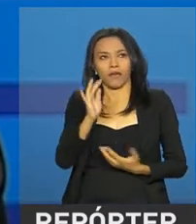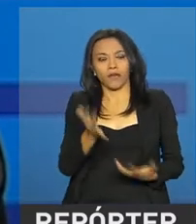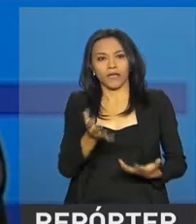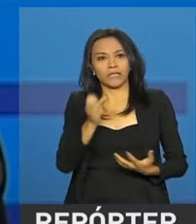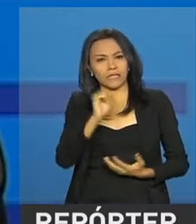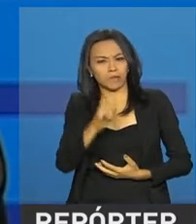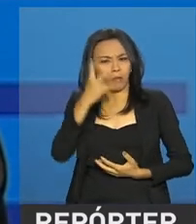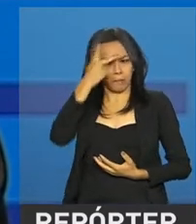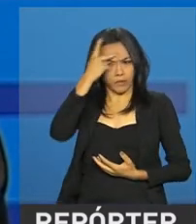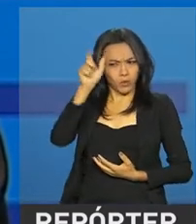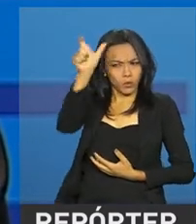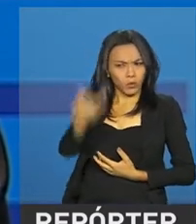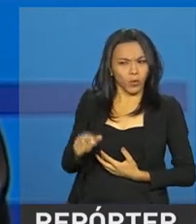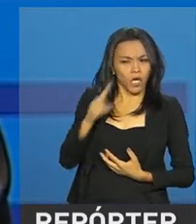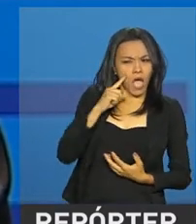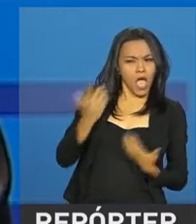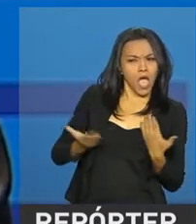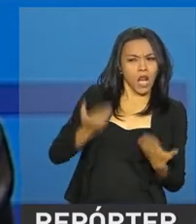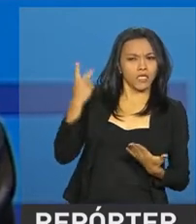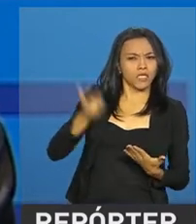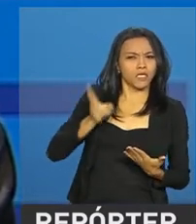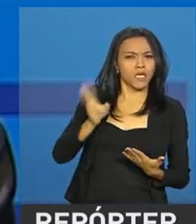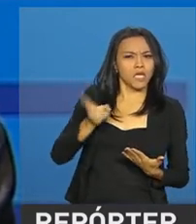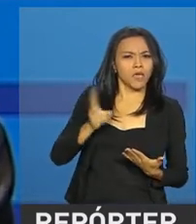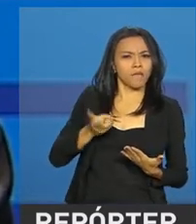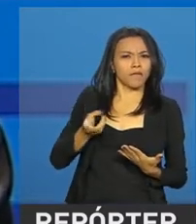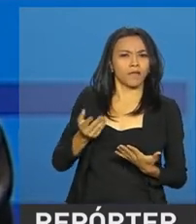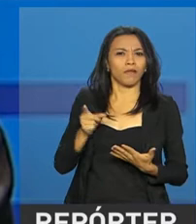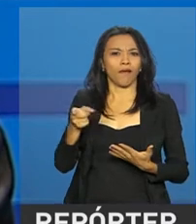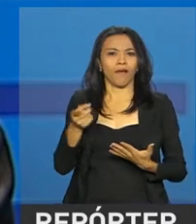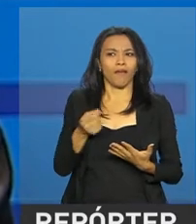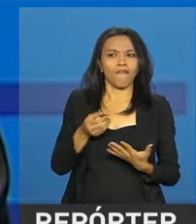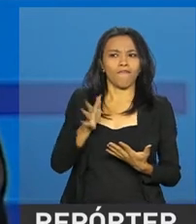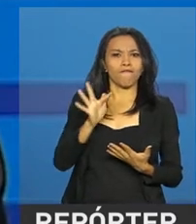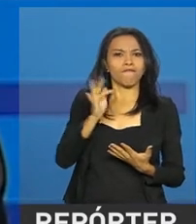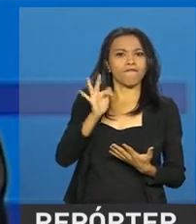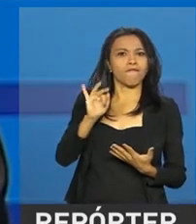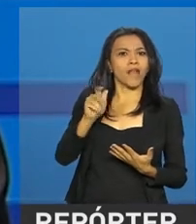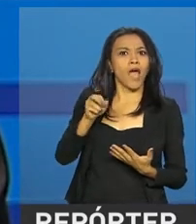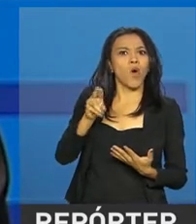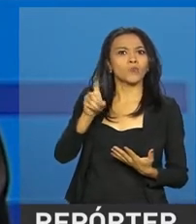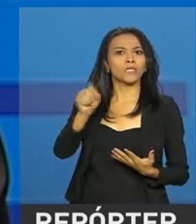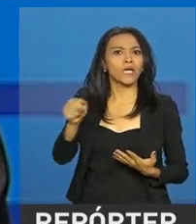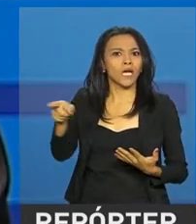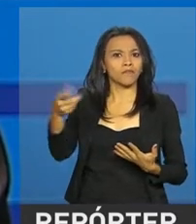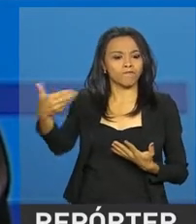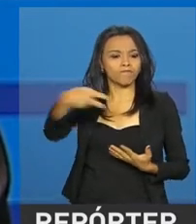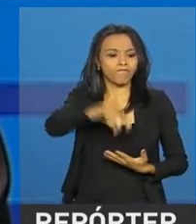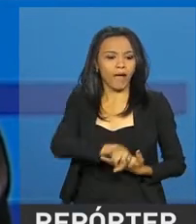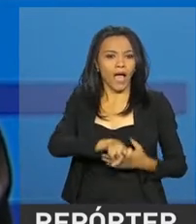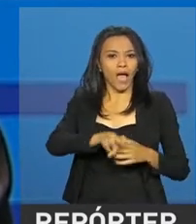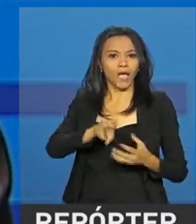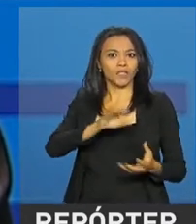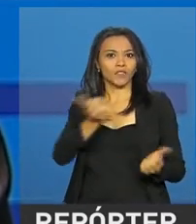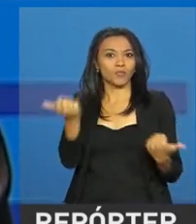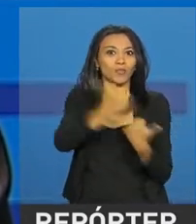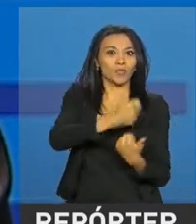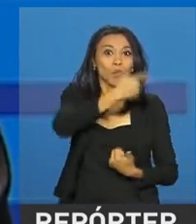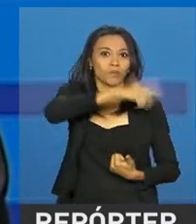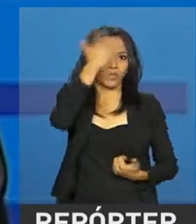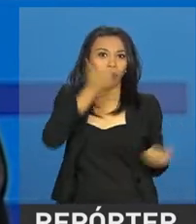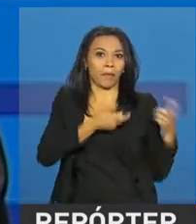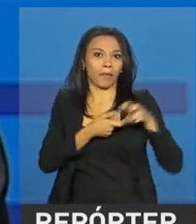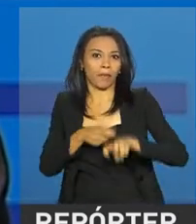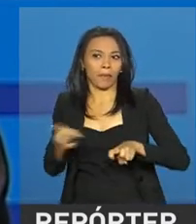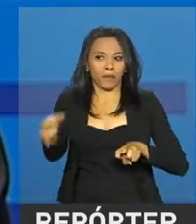uma pessoa é suspeita de fraudar concursos públicos, a gente, obviamente, está usando os dados que a gente dispõe de todas as edições do Enem desde 1998 e